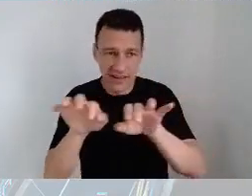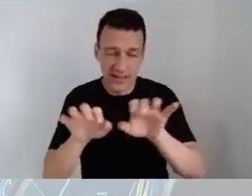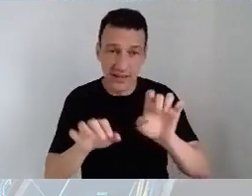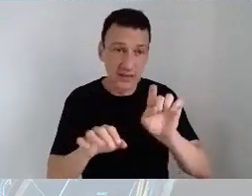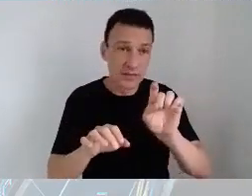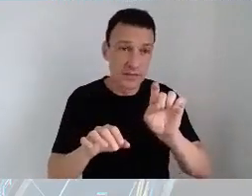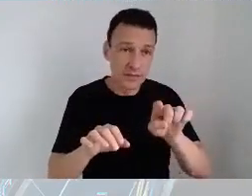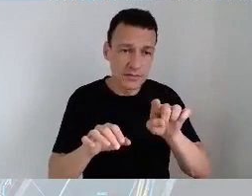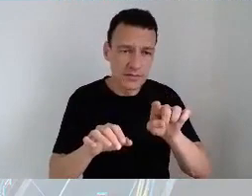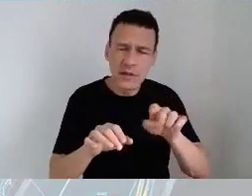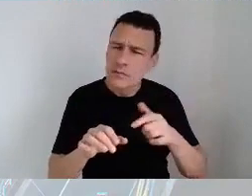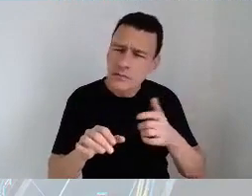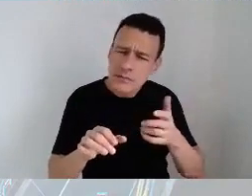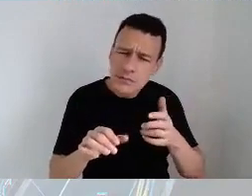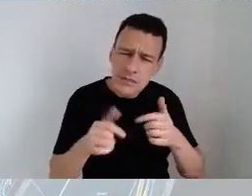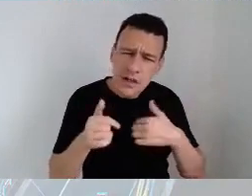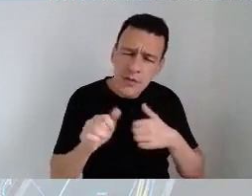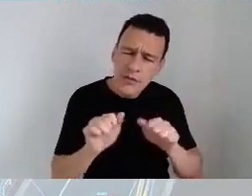Comando.